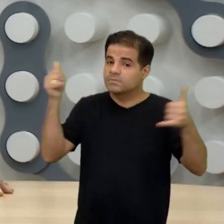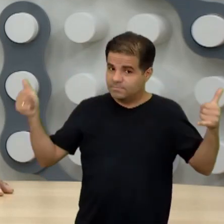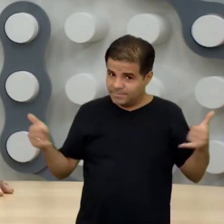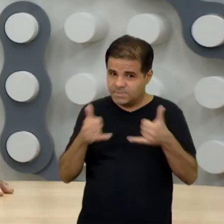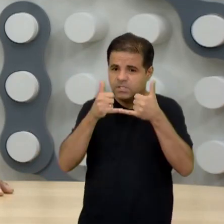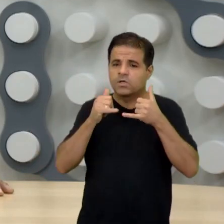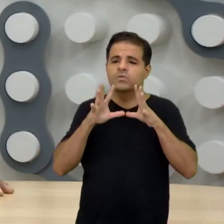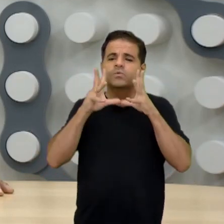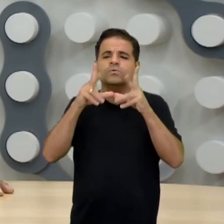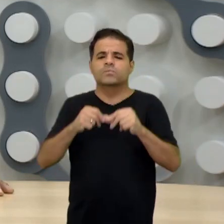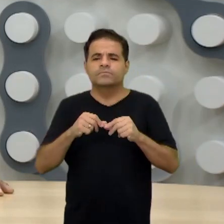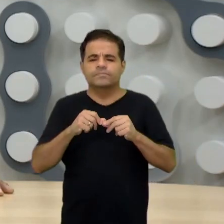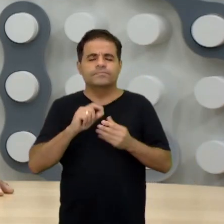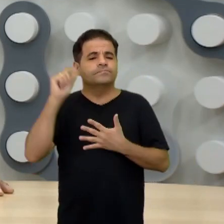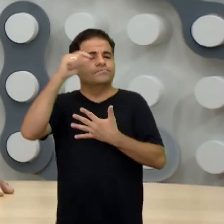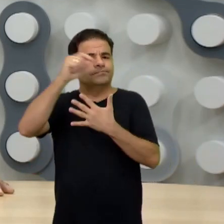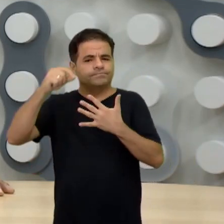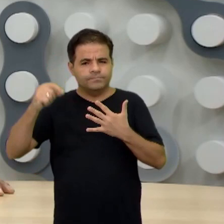mas todos